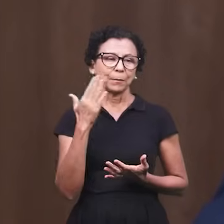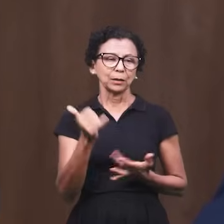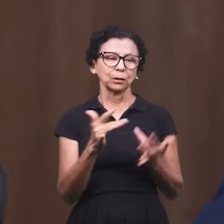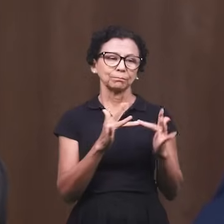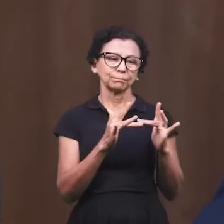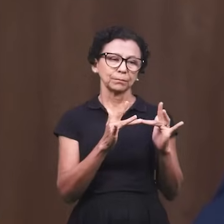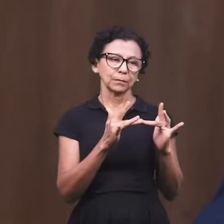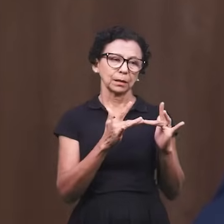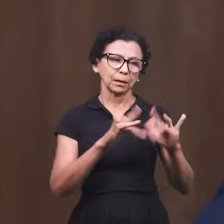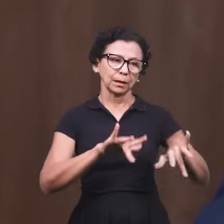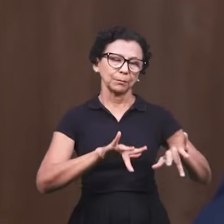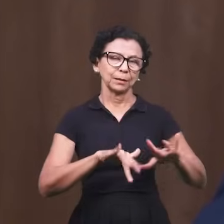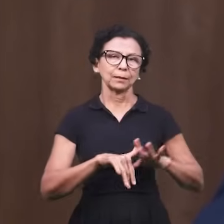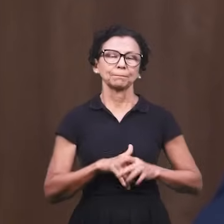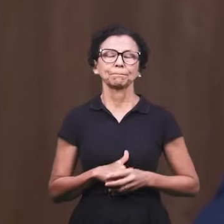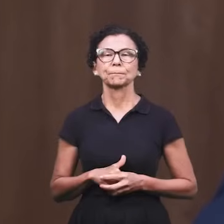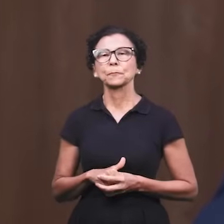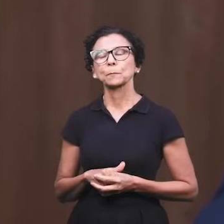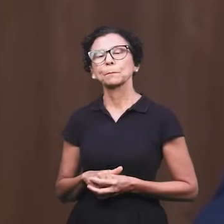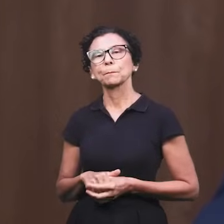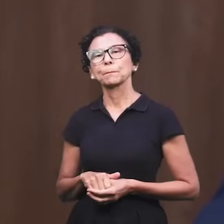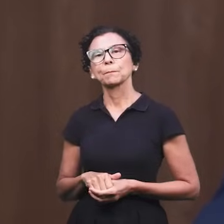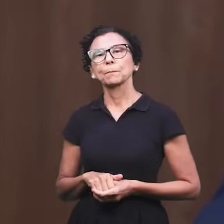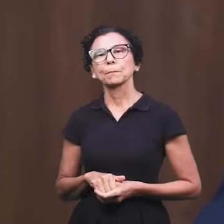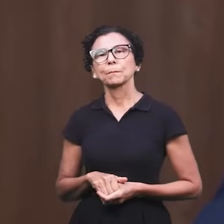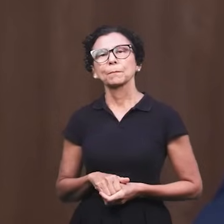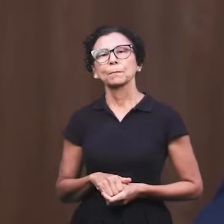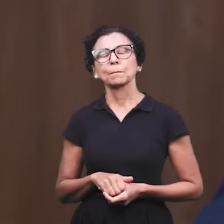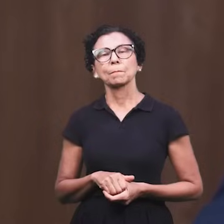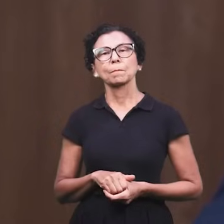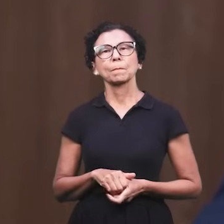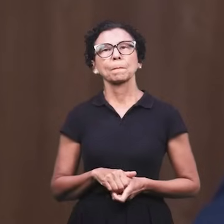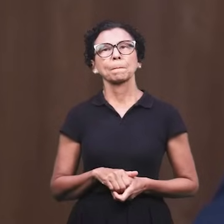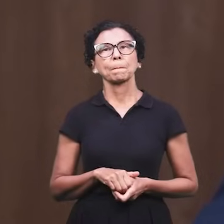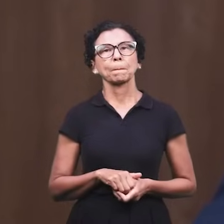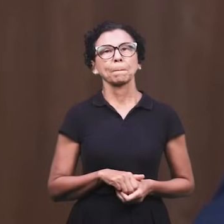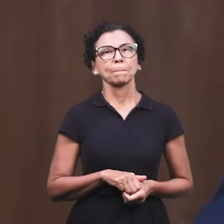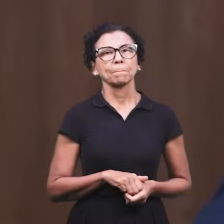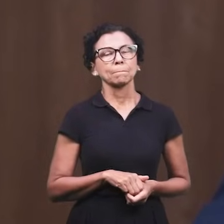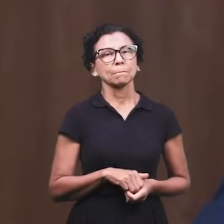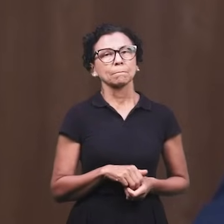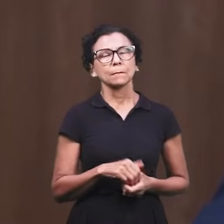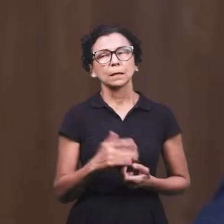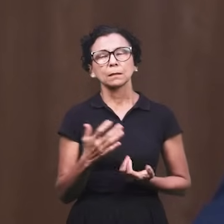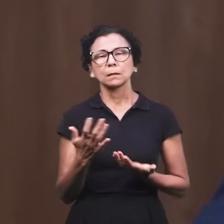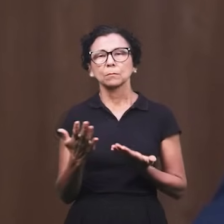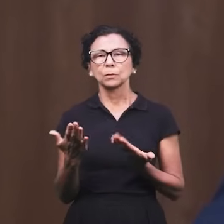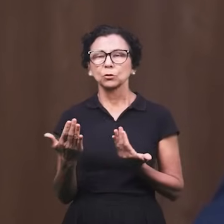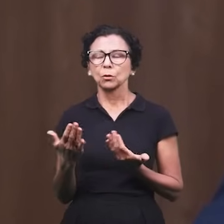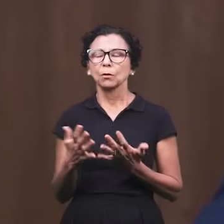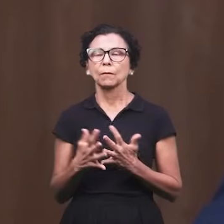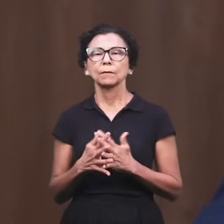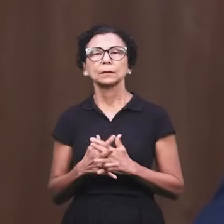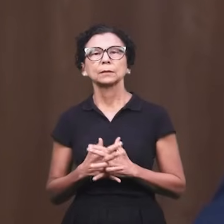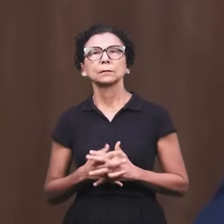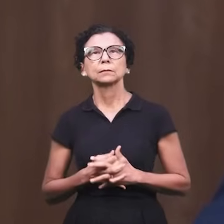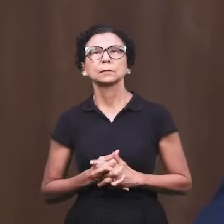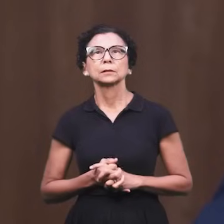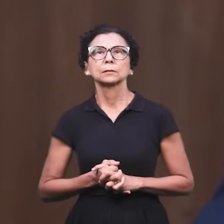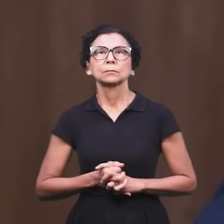dúvidas que você tem a respeito do amanhã, você tem que saber o seguinte: você é uma jovem, nova e